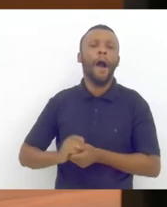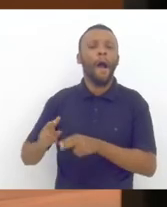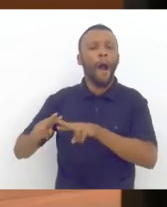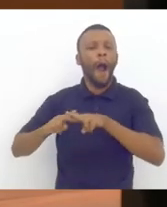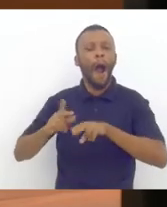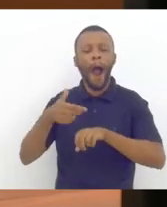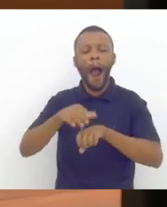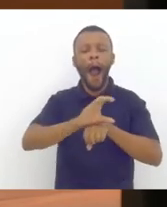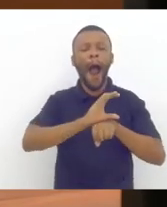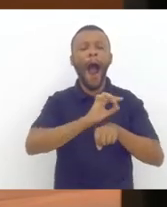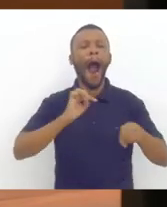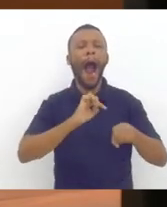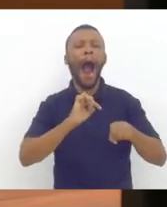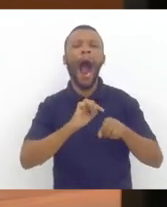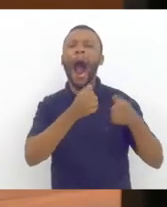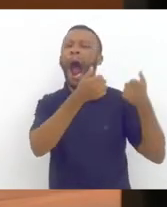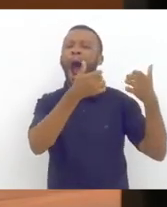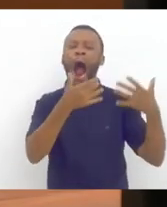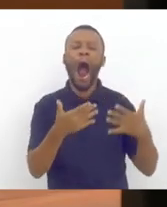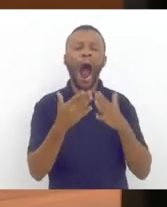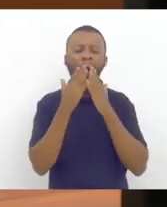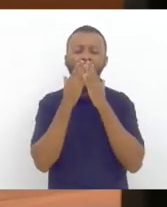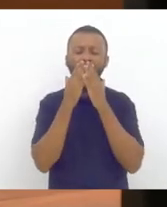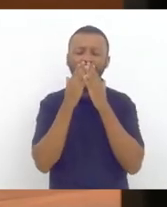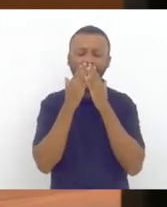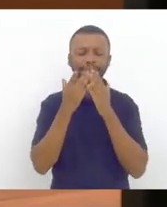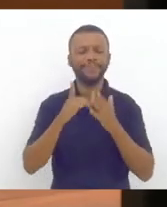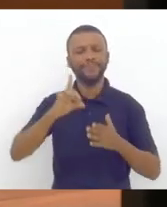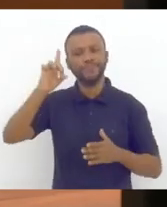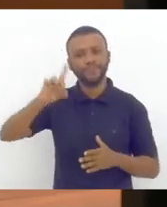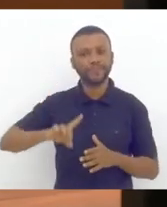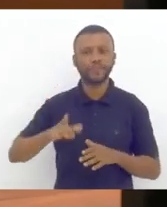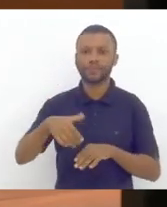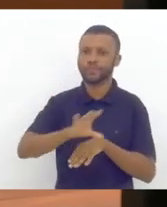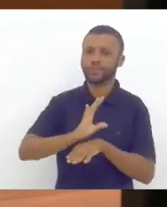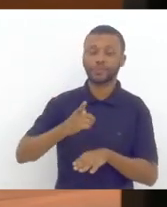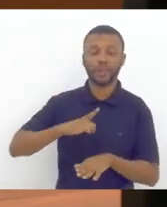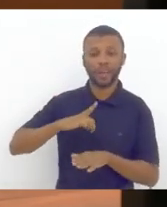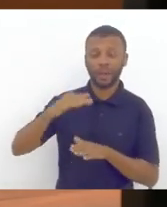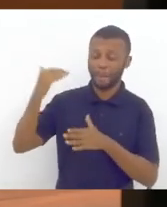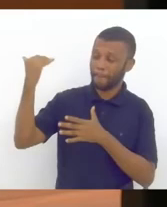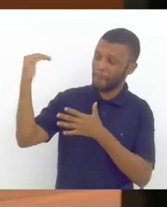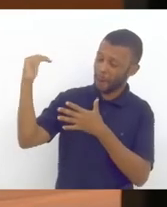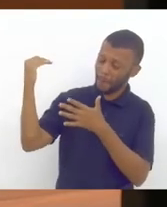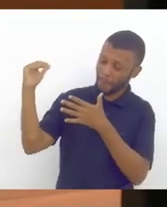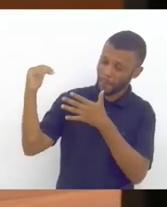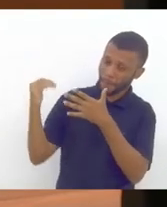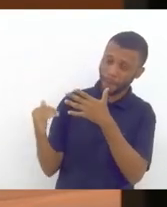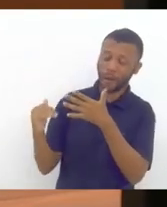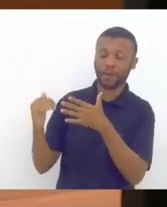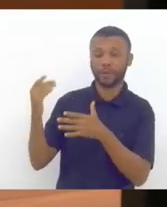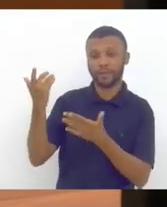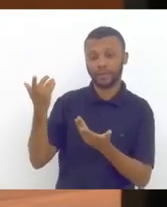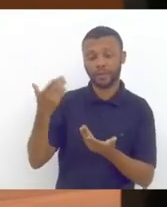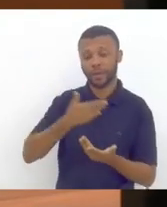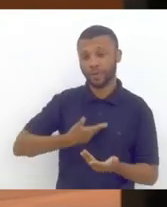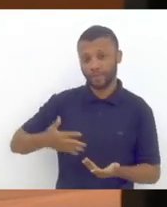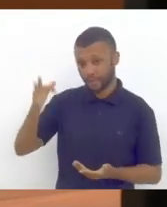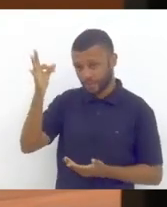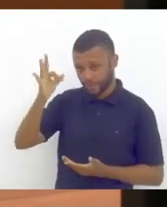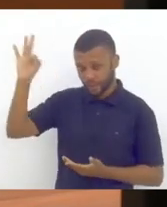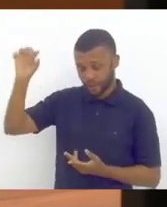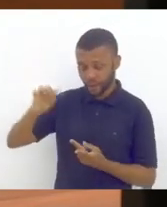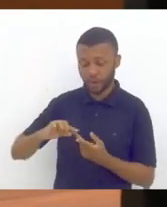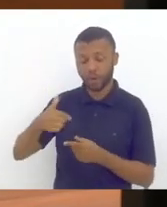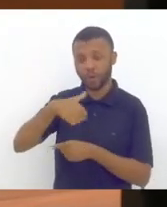define, pelo princípio do direito constitucional, que não há hierarquia entre a União, os Estados e os municípios.